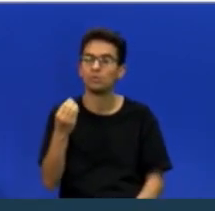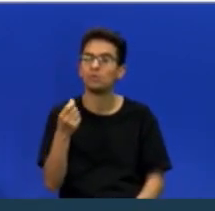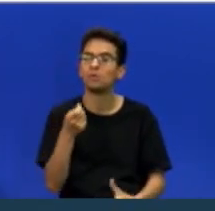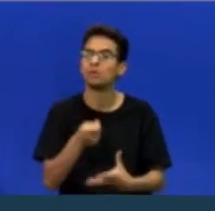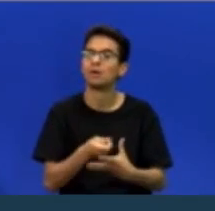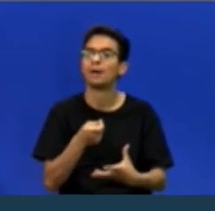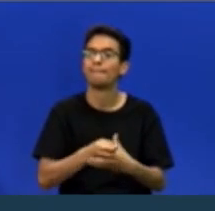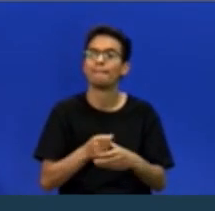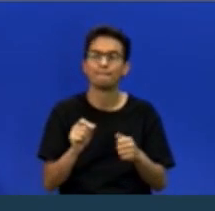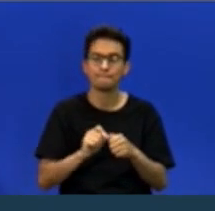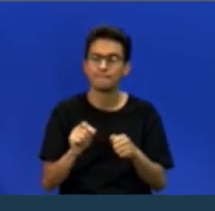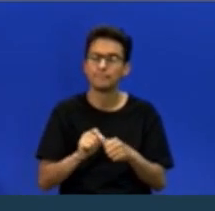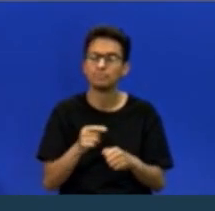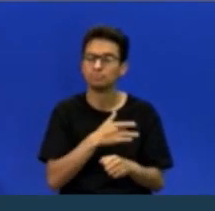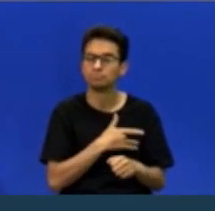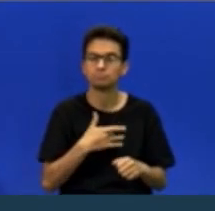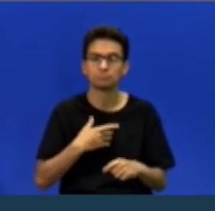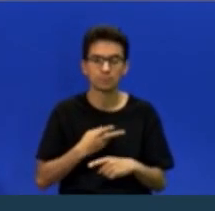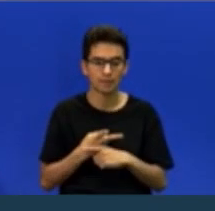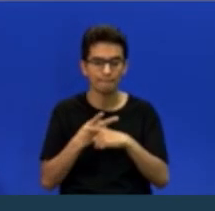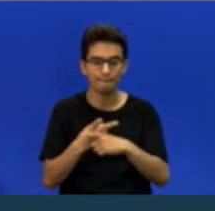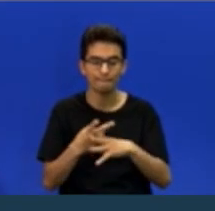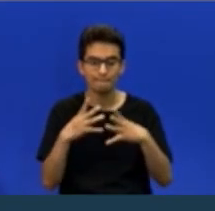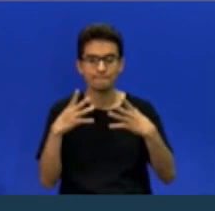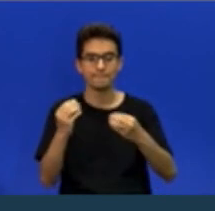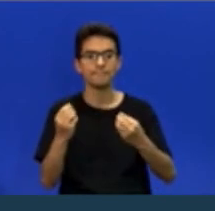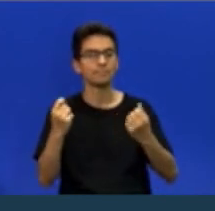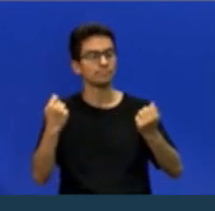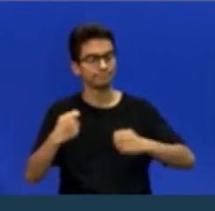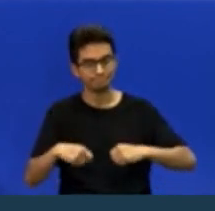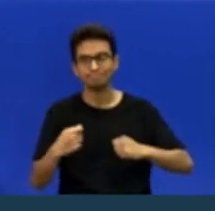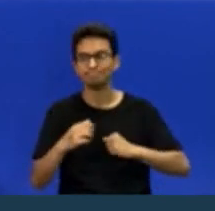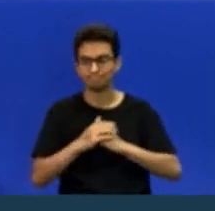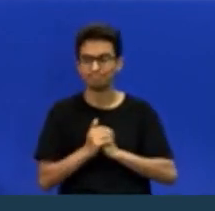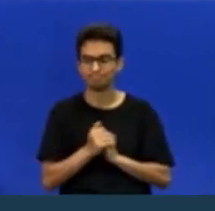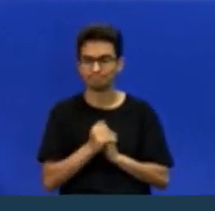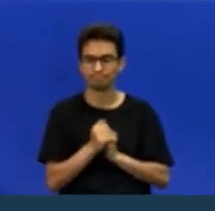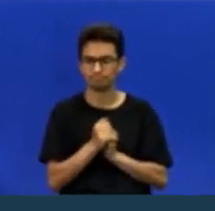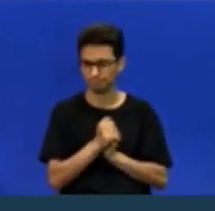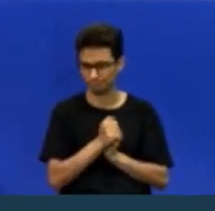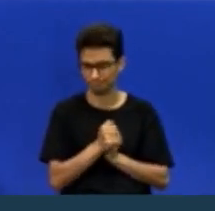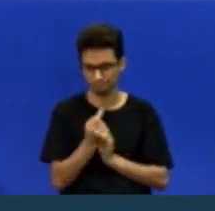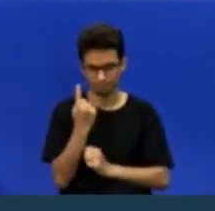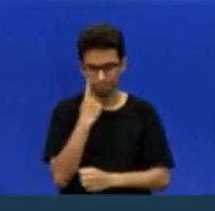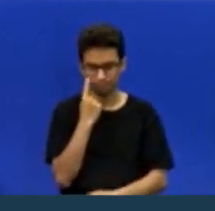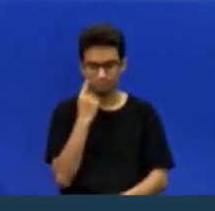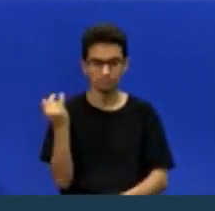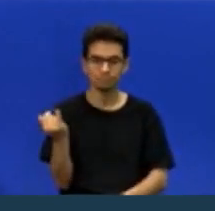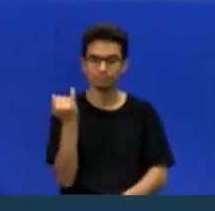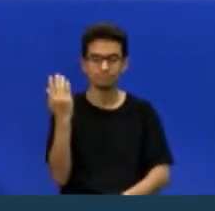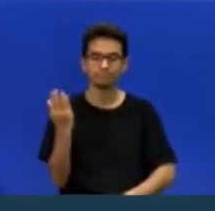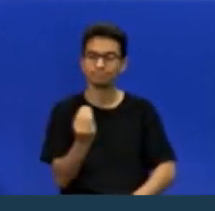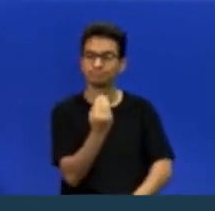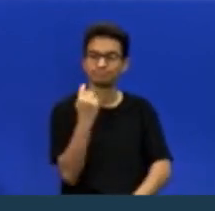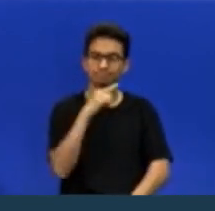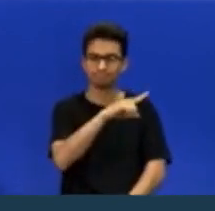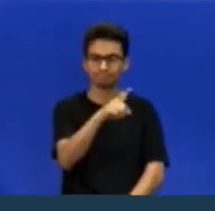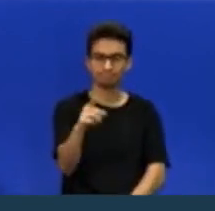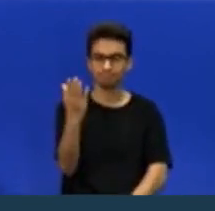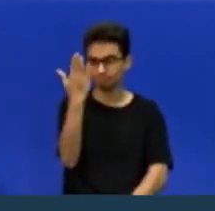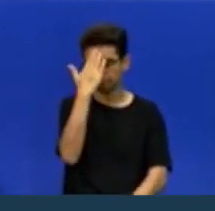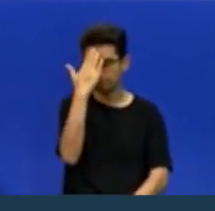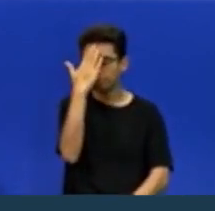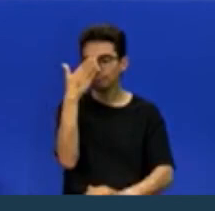devendo as ações de saúde procurar atender a todas as suas necessidades. Então é extremamente importante que a pessoa entenda que quando ela